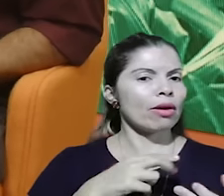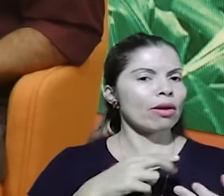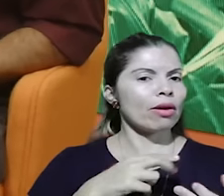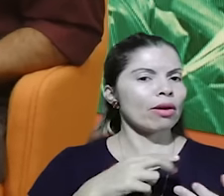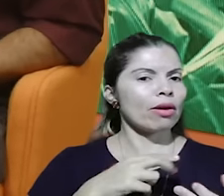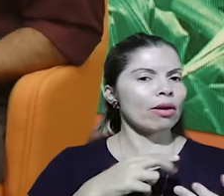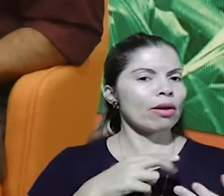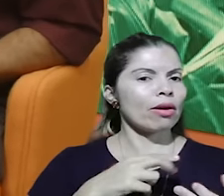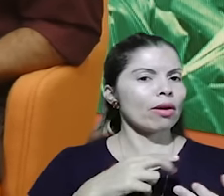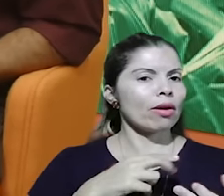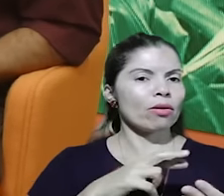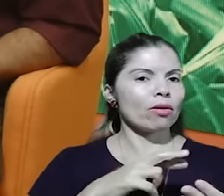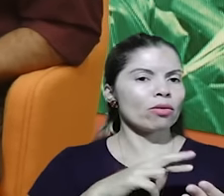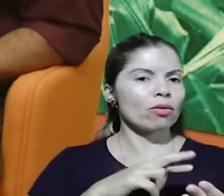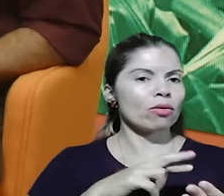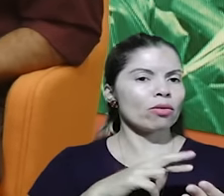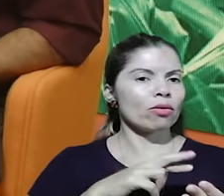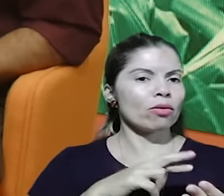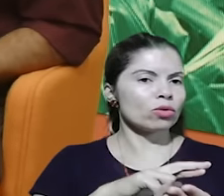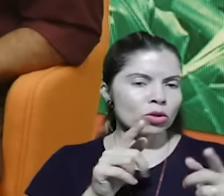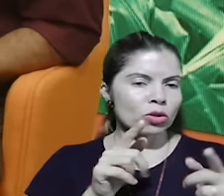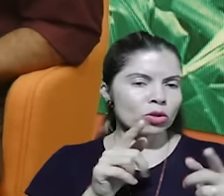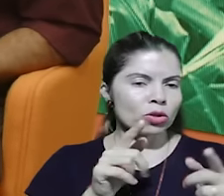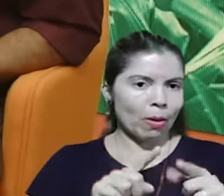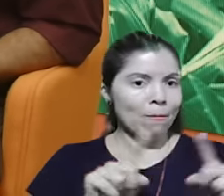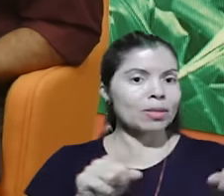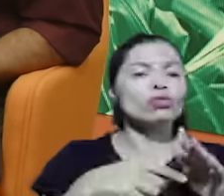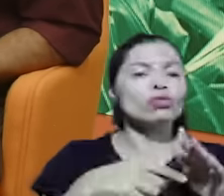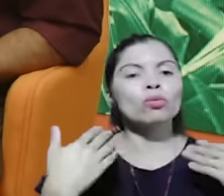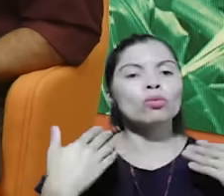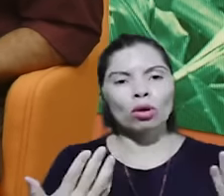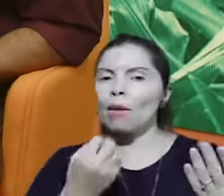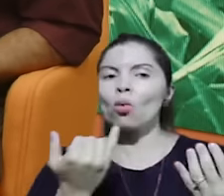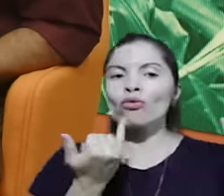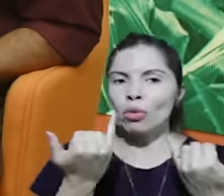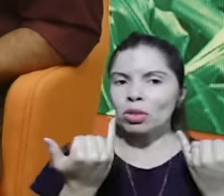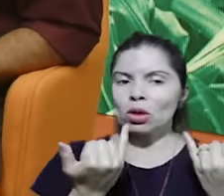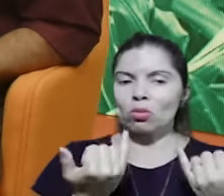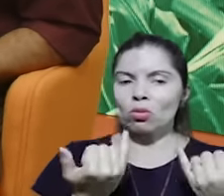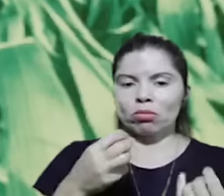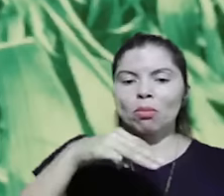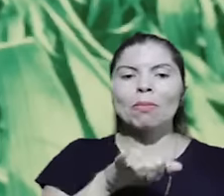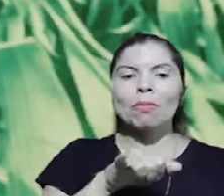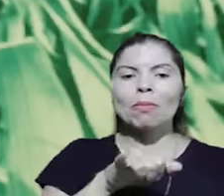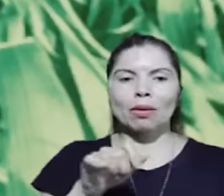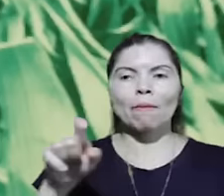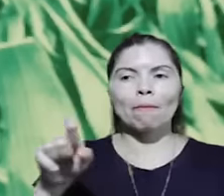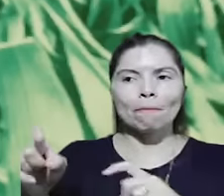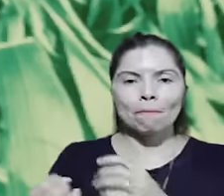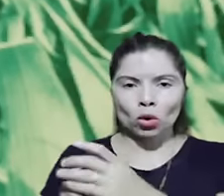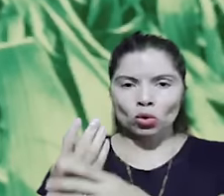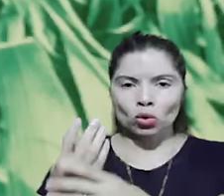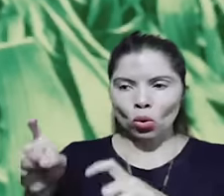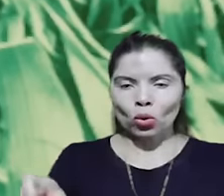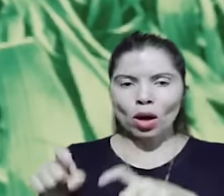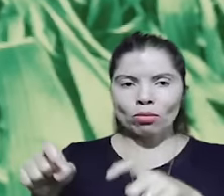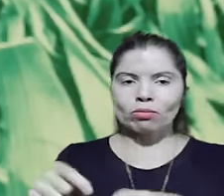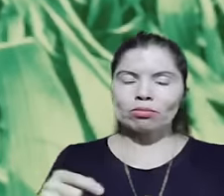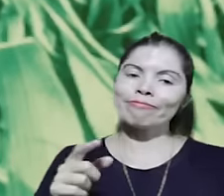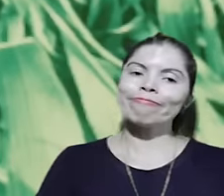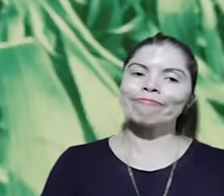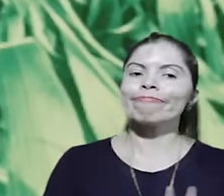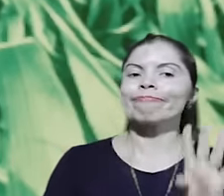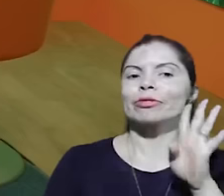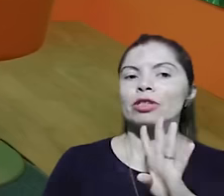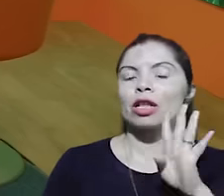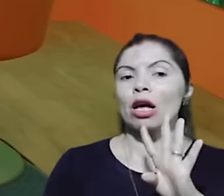de fazer essa migração para mei entendi meio produtor rural né legal ó são muitos detalhes né que o Oscar e o Emerson